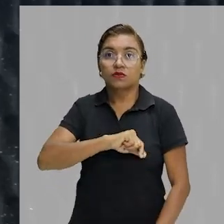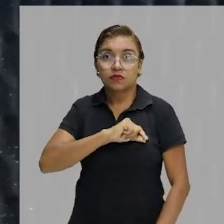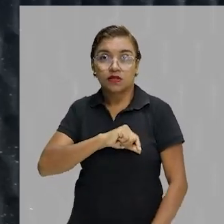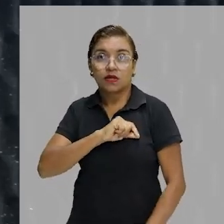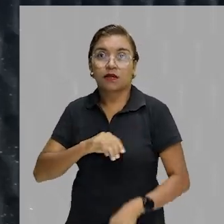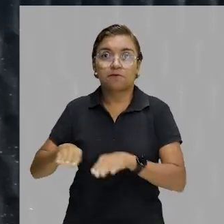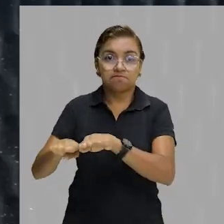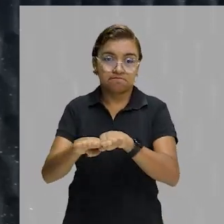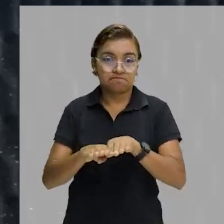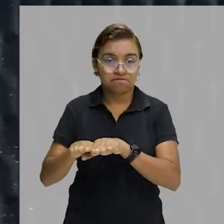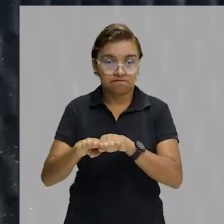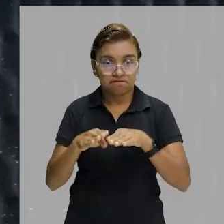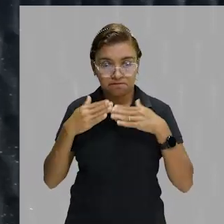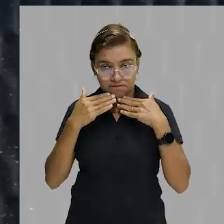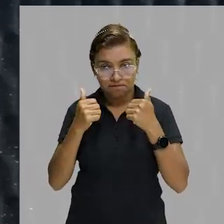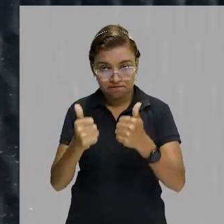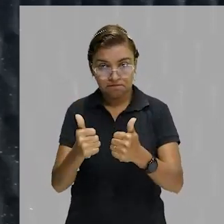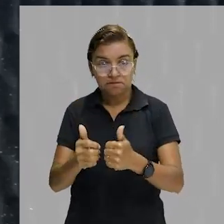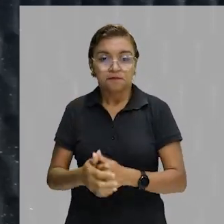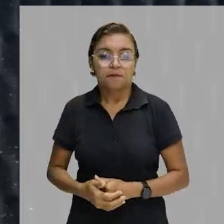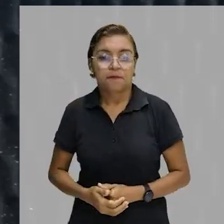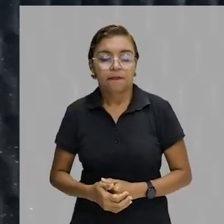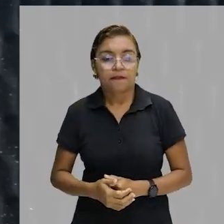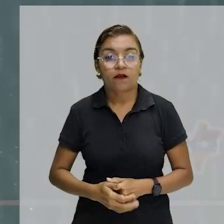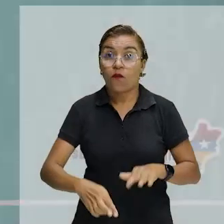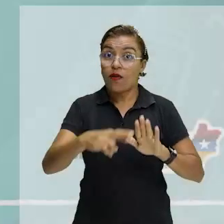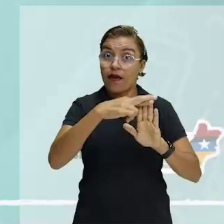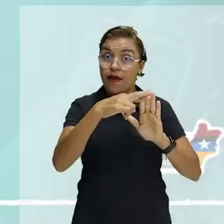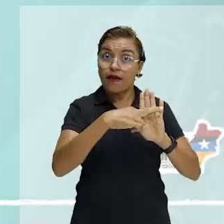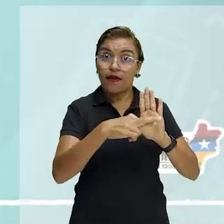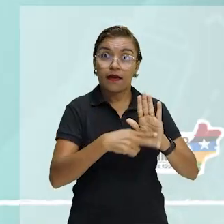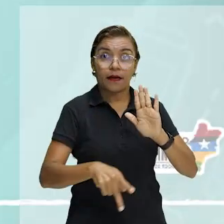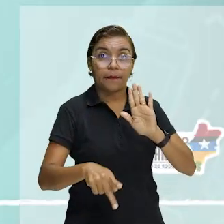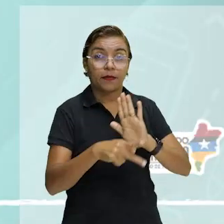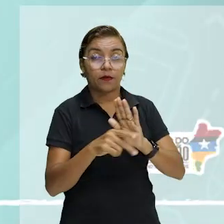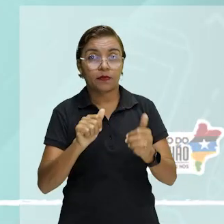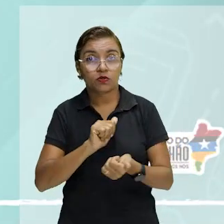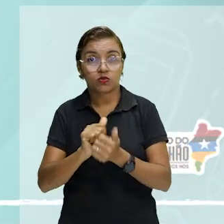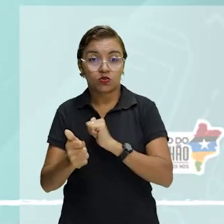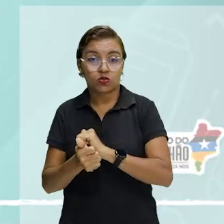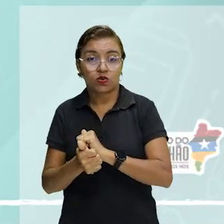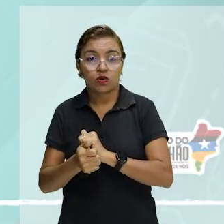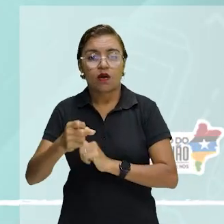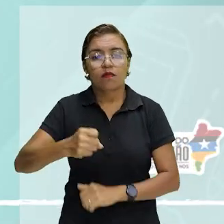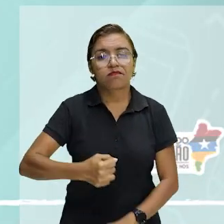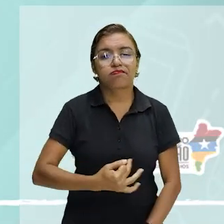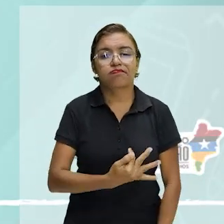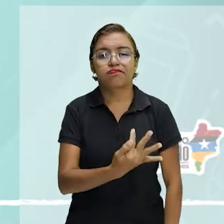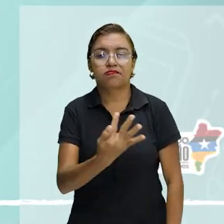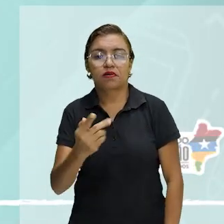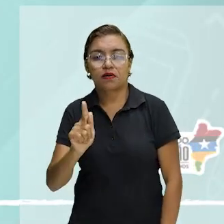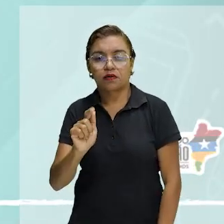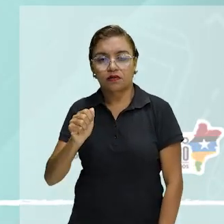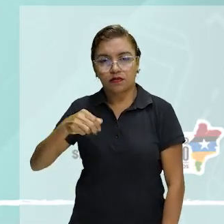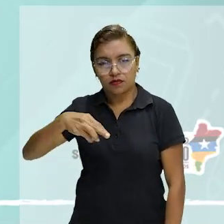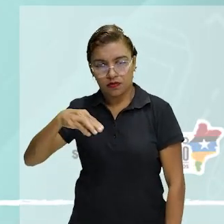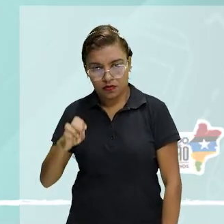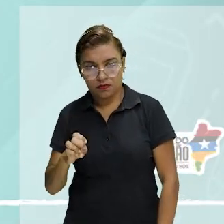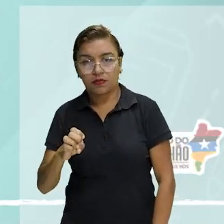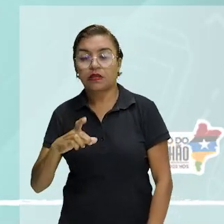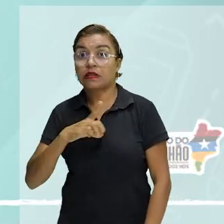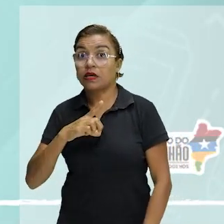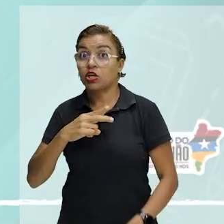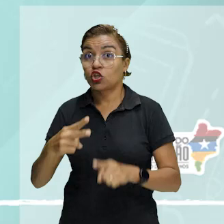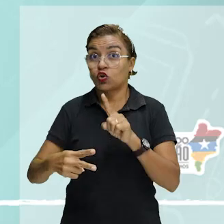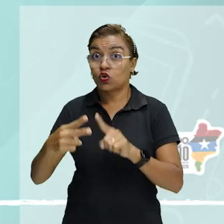bacana. Vamos lá, agora vamos para as regras do jogo. Contagem no game. Existem dois tipos de espécie